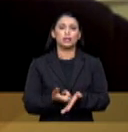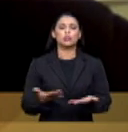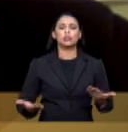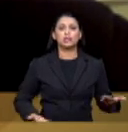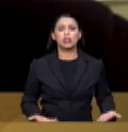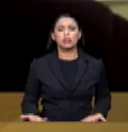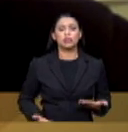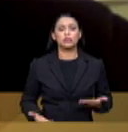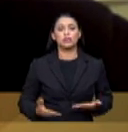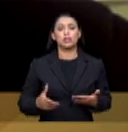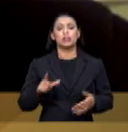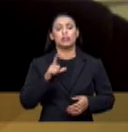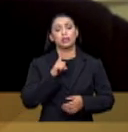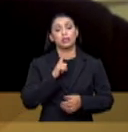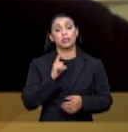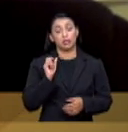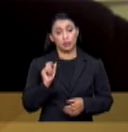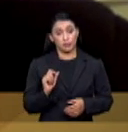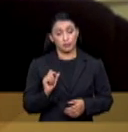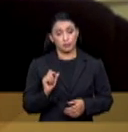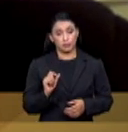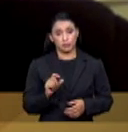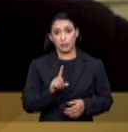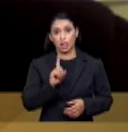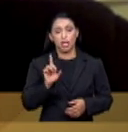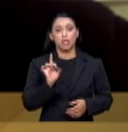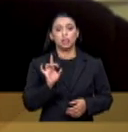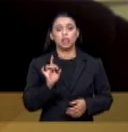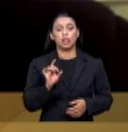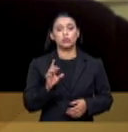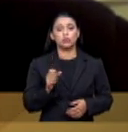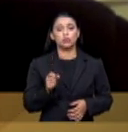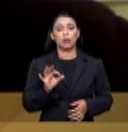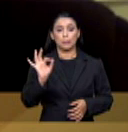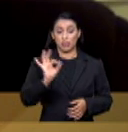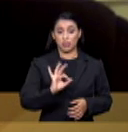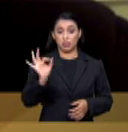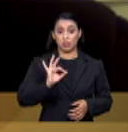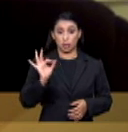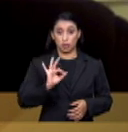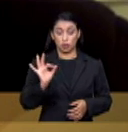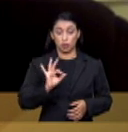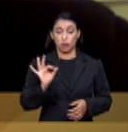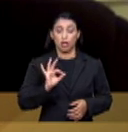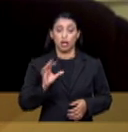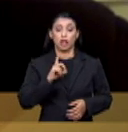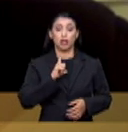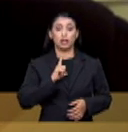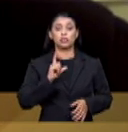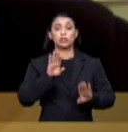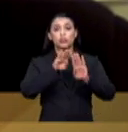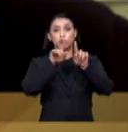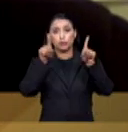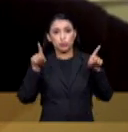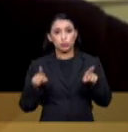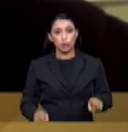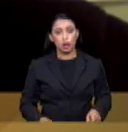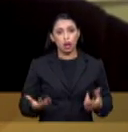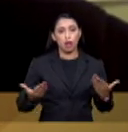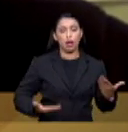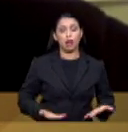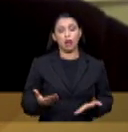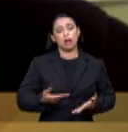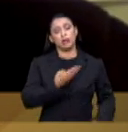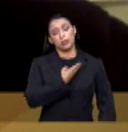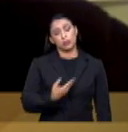de bens, como entende o autor, e não apenas percentuais aplicáveis à remuneração dos agentes públicos. Nesse